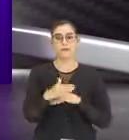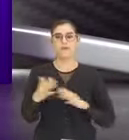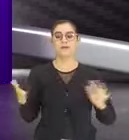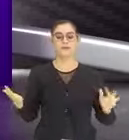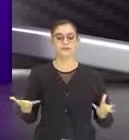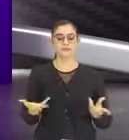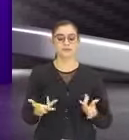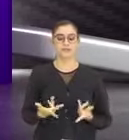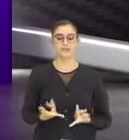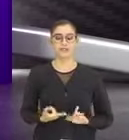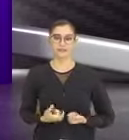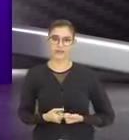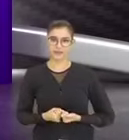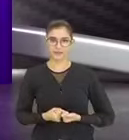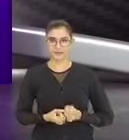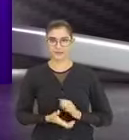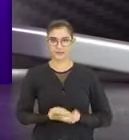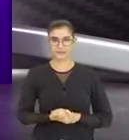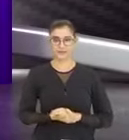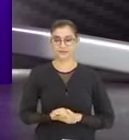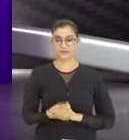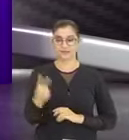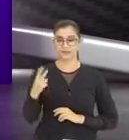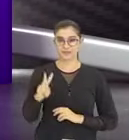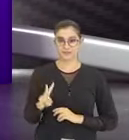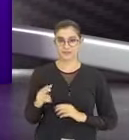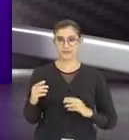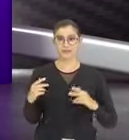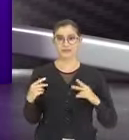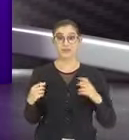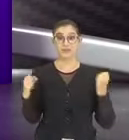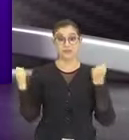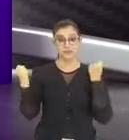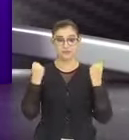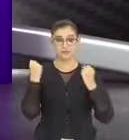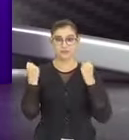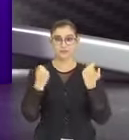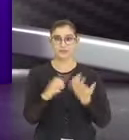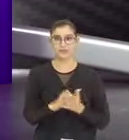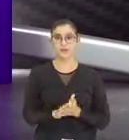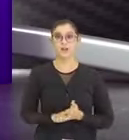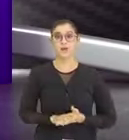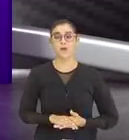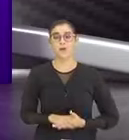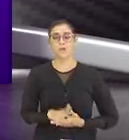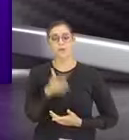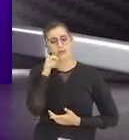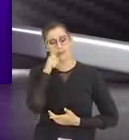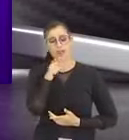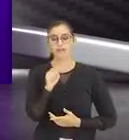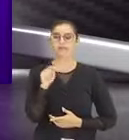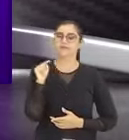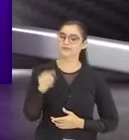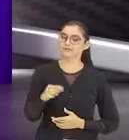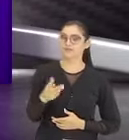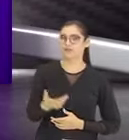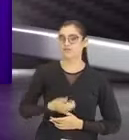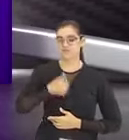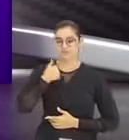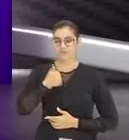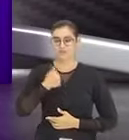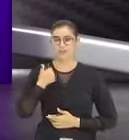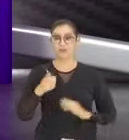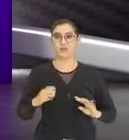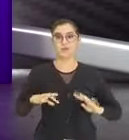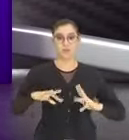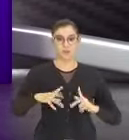maravilhosa segunda avaliação. Bom, eu acredito piamente que você vai se dar bem, porque tudo que nós fazemos aqui